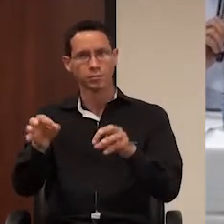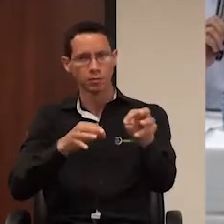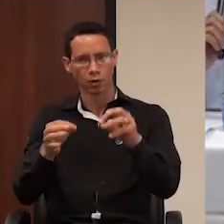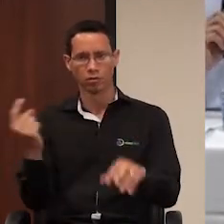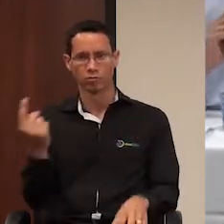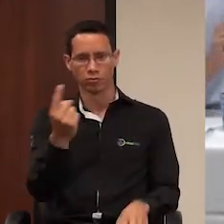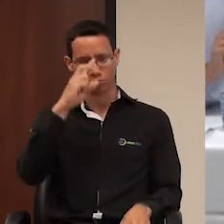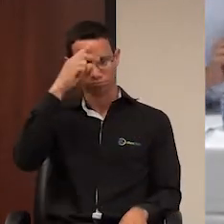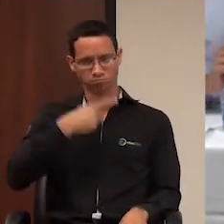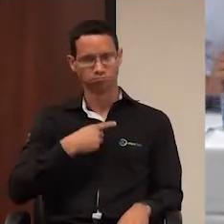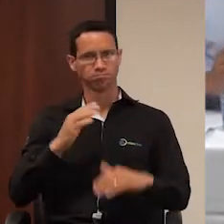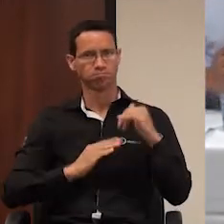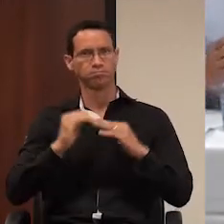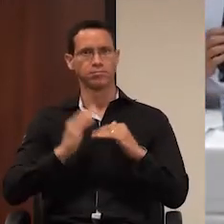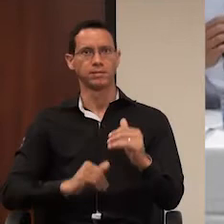autonomia.